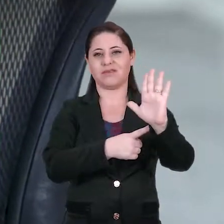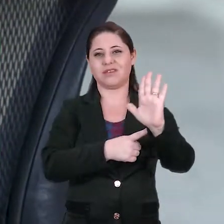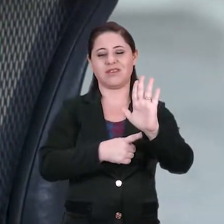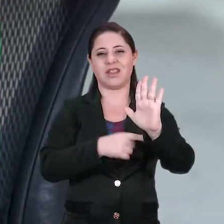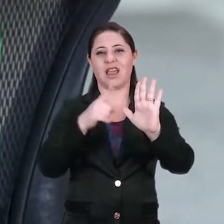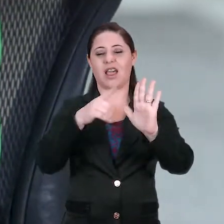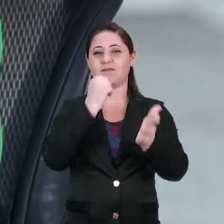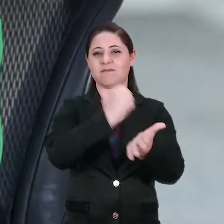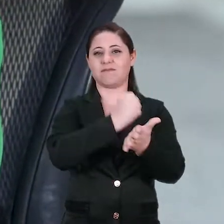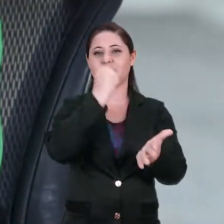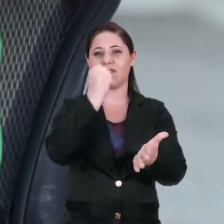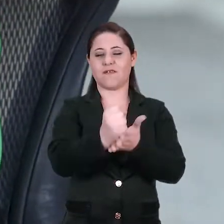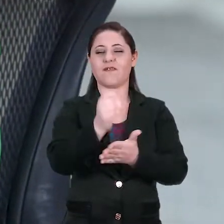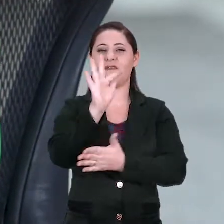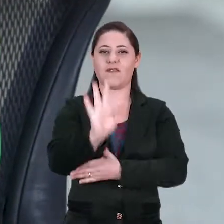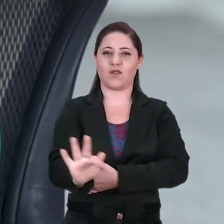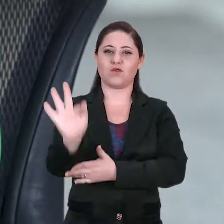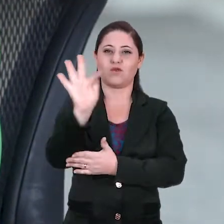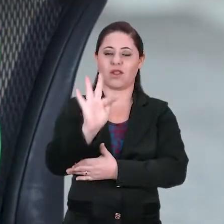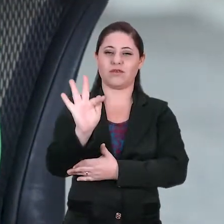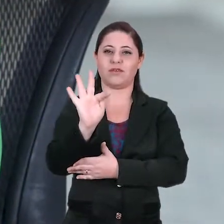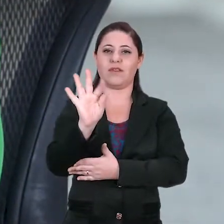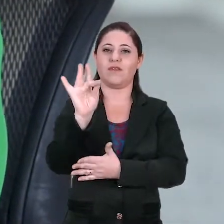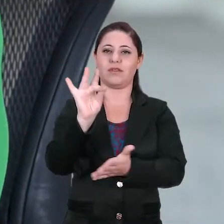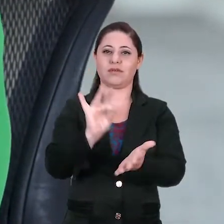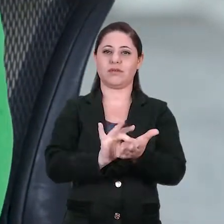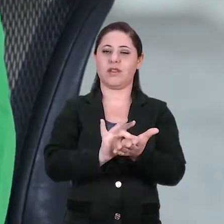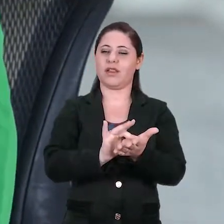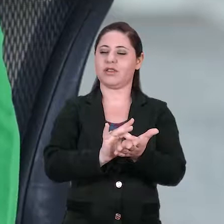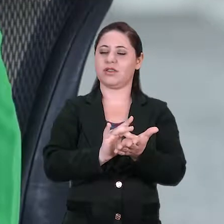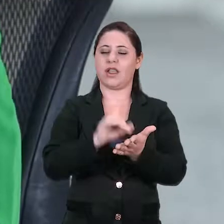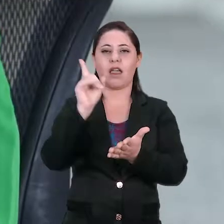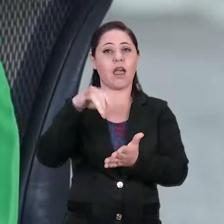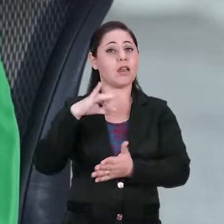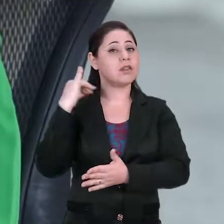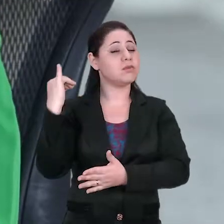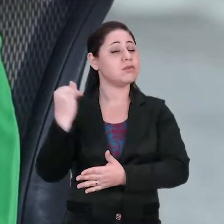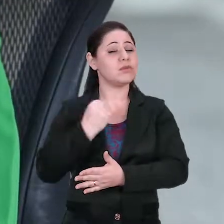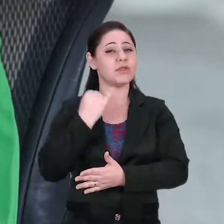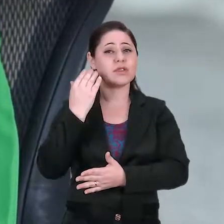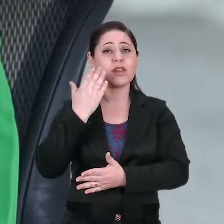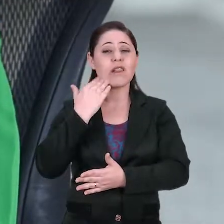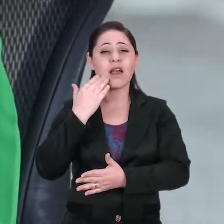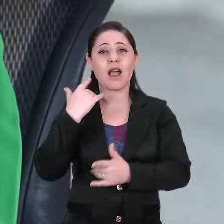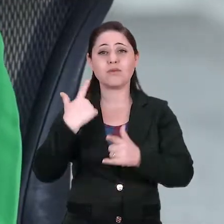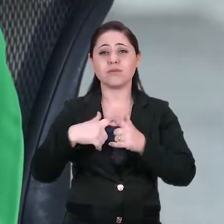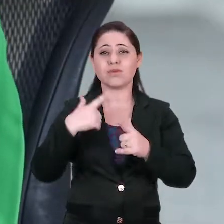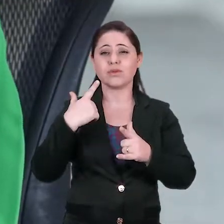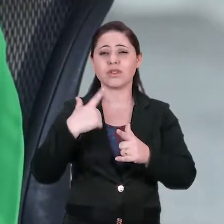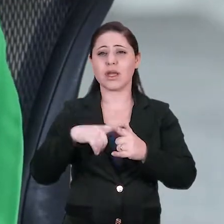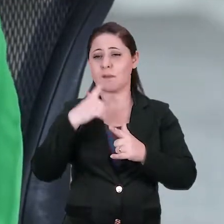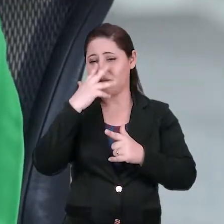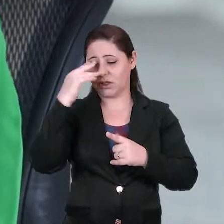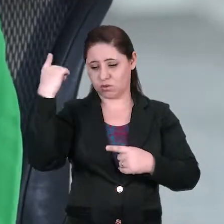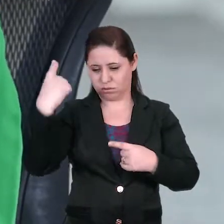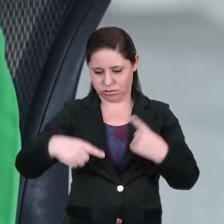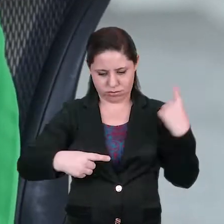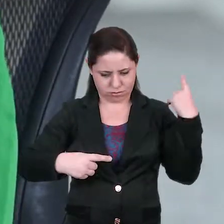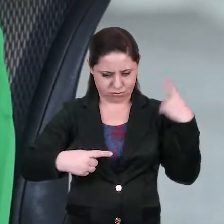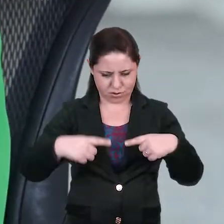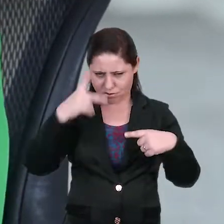publicado o reconhecimento da nossa faculdade. E isso, para nós, foi muito interessante. Era uma